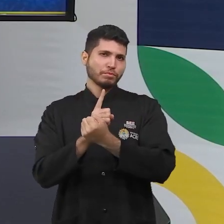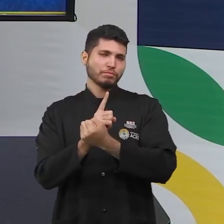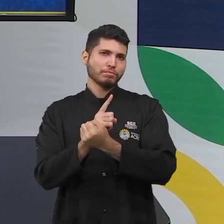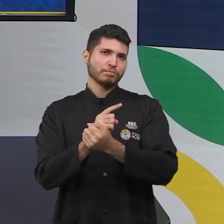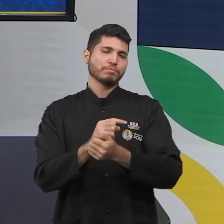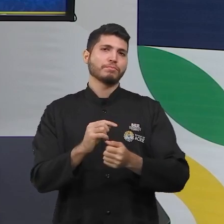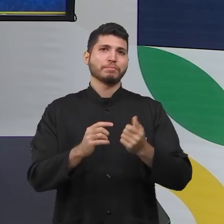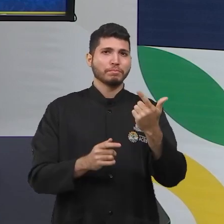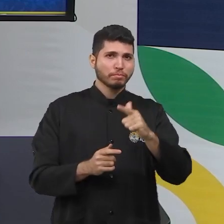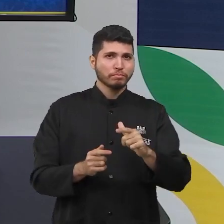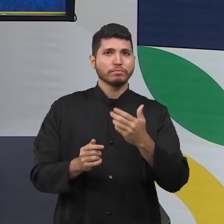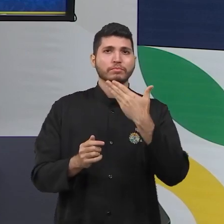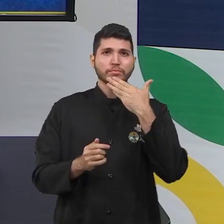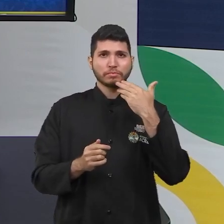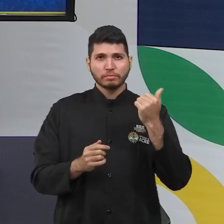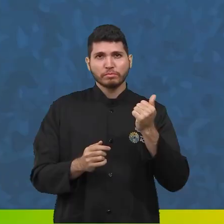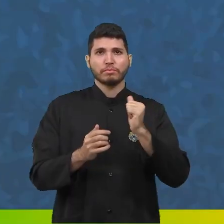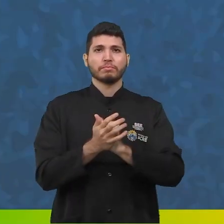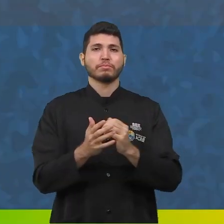telespectadores.